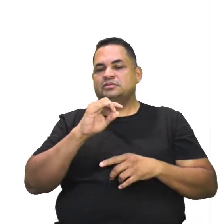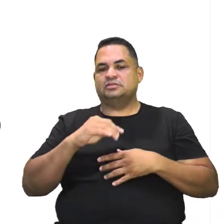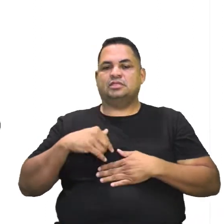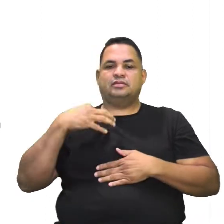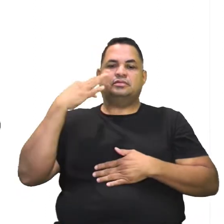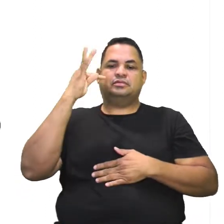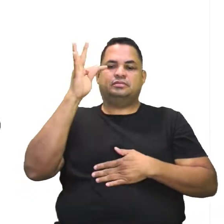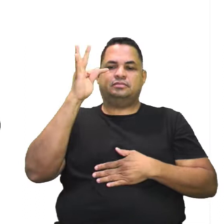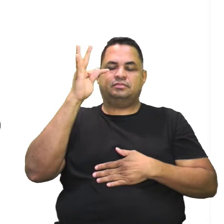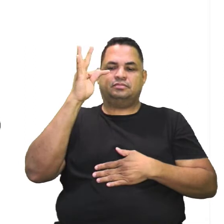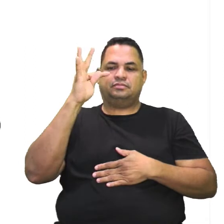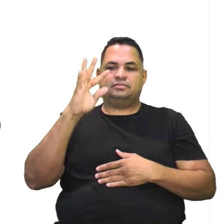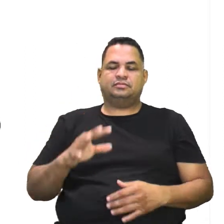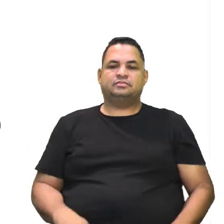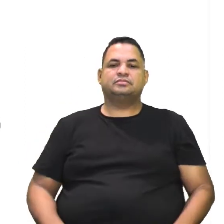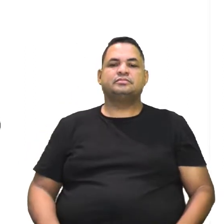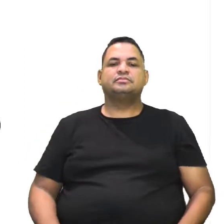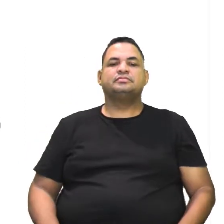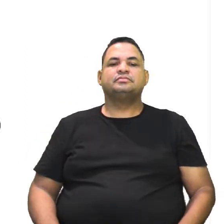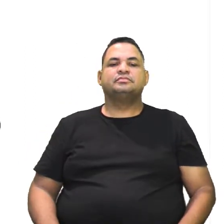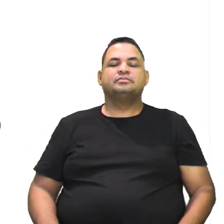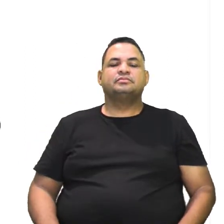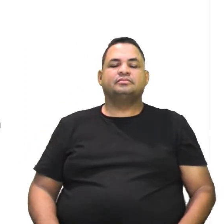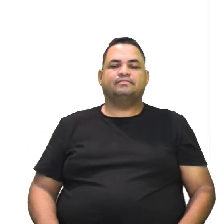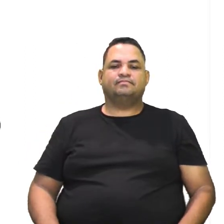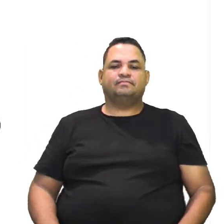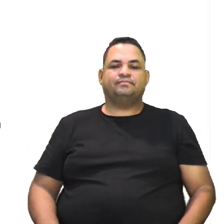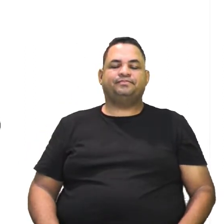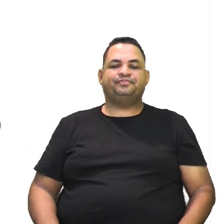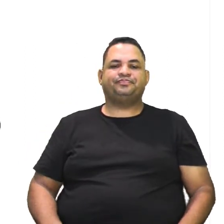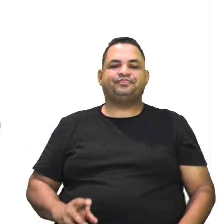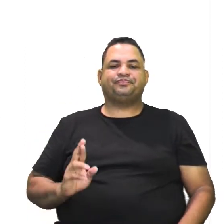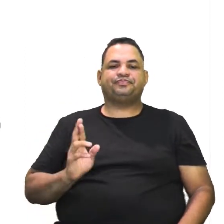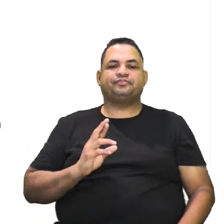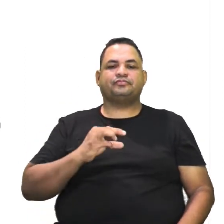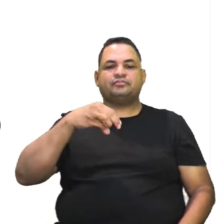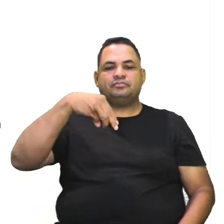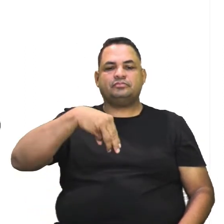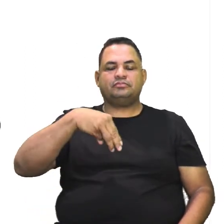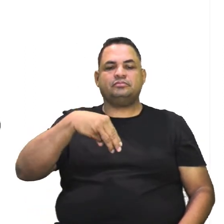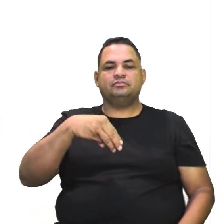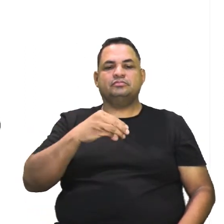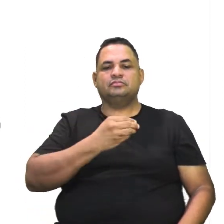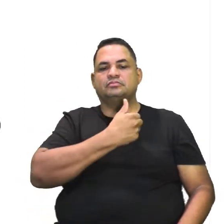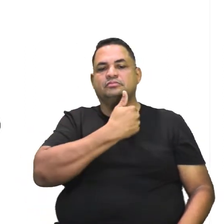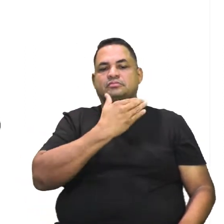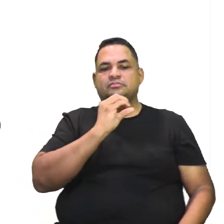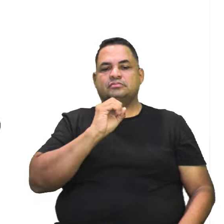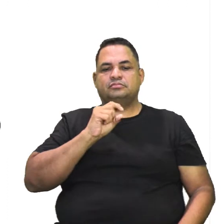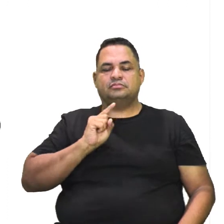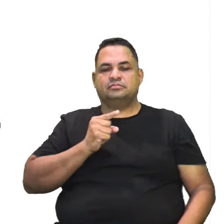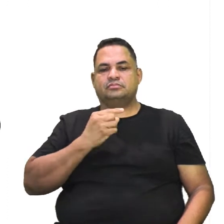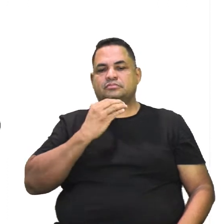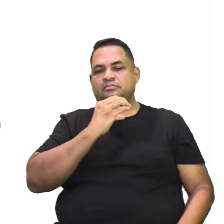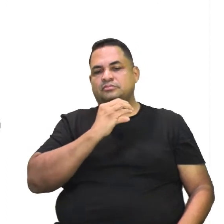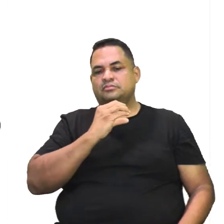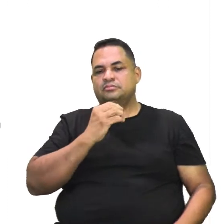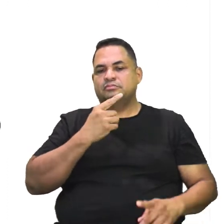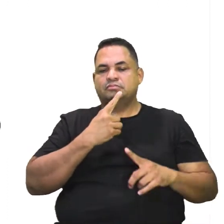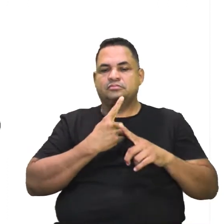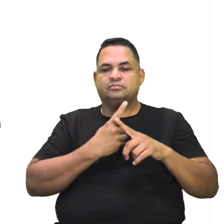tempo. Beleza! E aí, vamos lá então? Quem é o montante? O montante é 10 mil